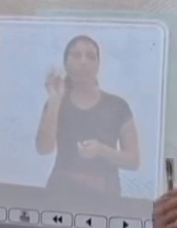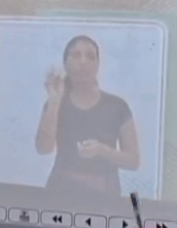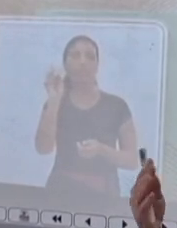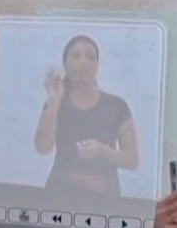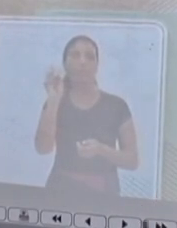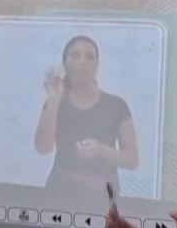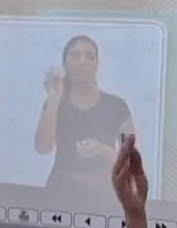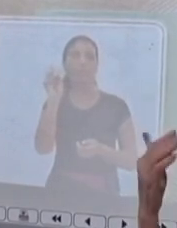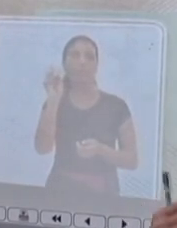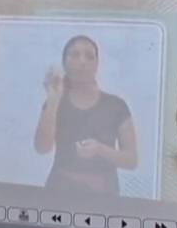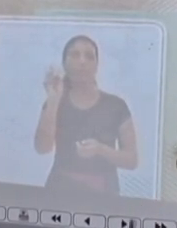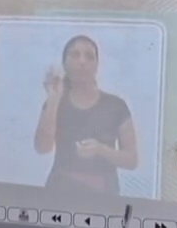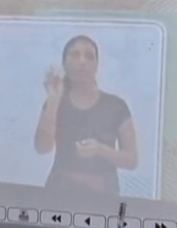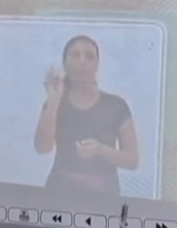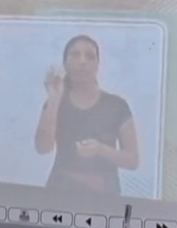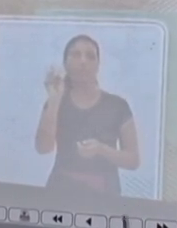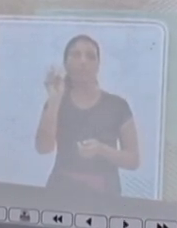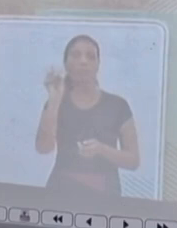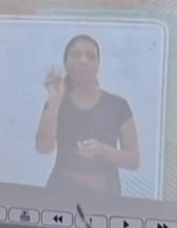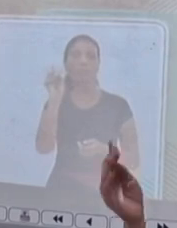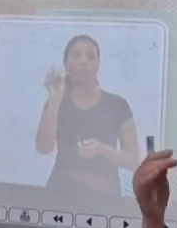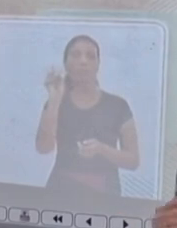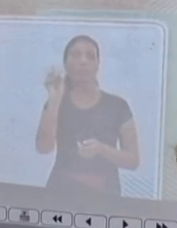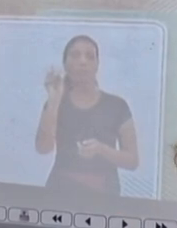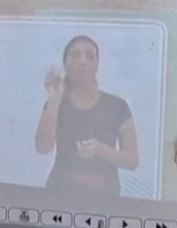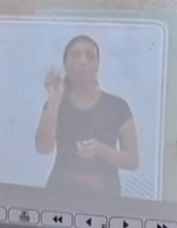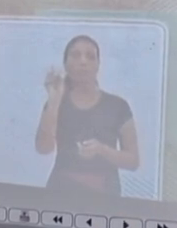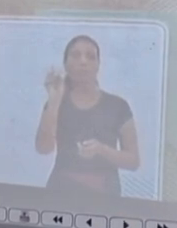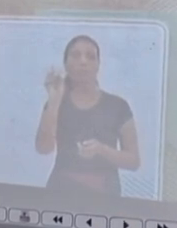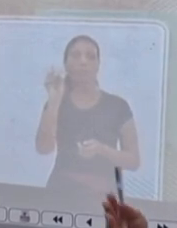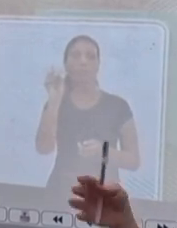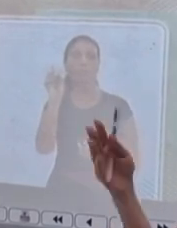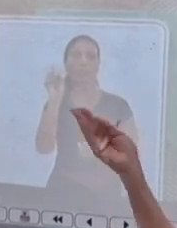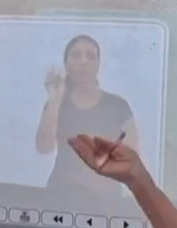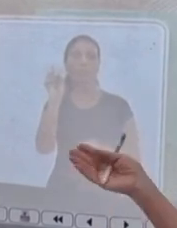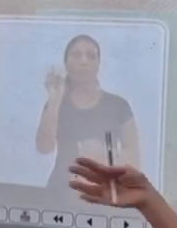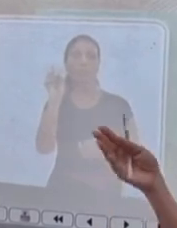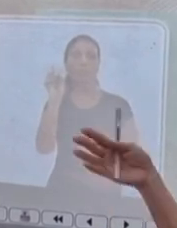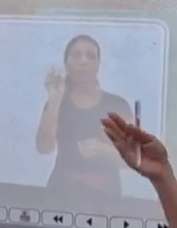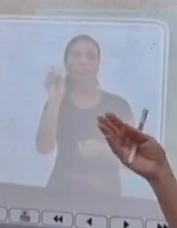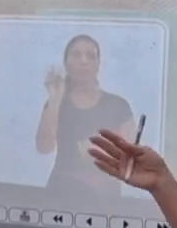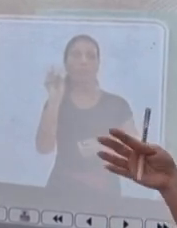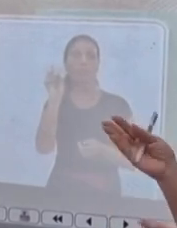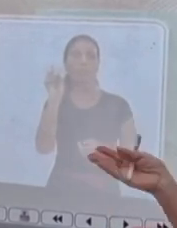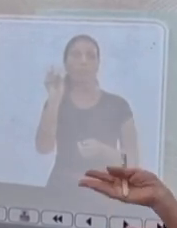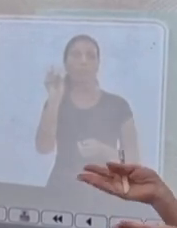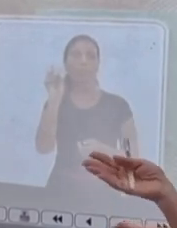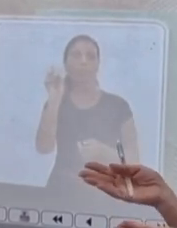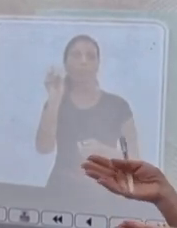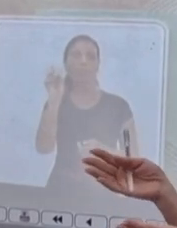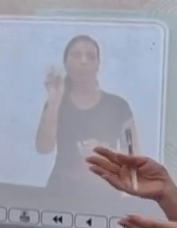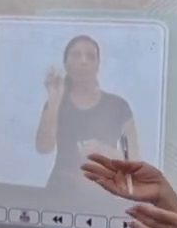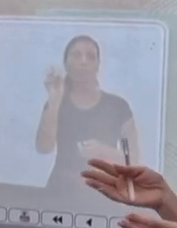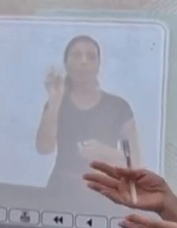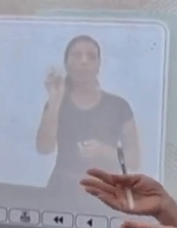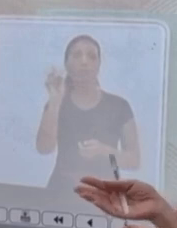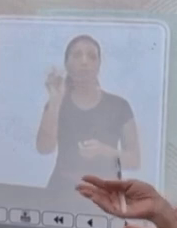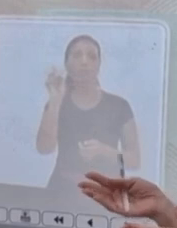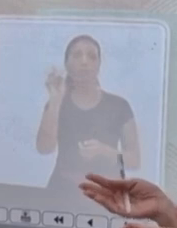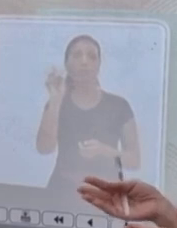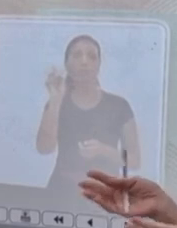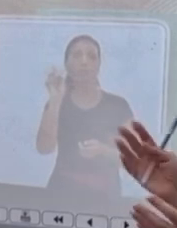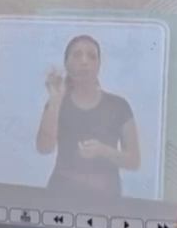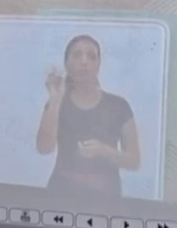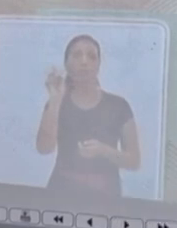trabalho das contemporâneas da Angel é através da consciência do momento, da percepção. Que hoje em dia se intitula muito somática, mas